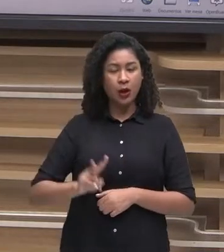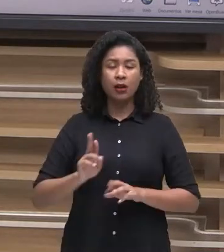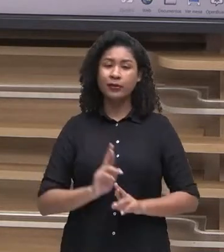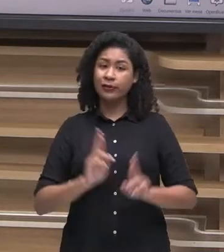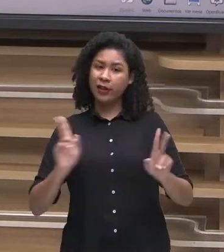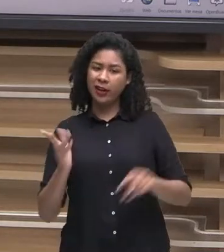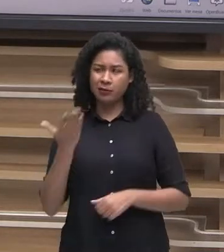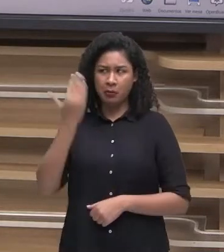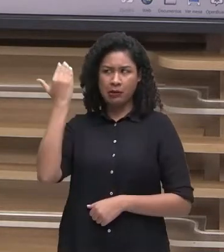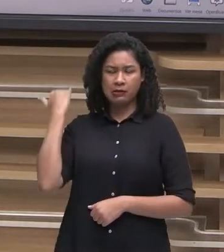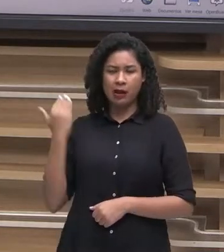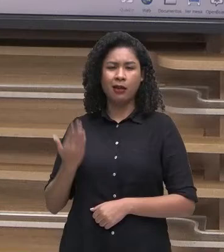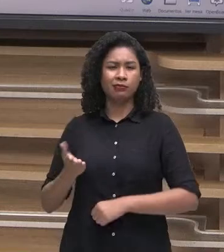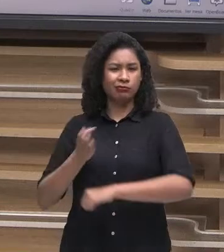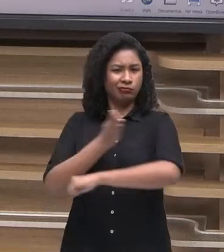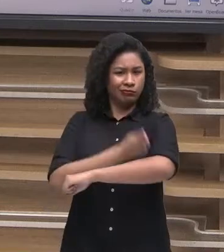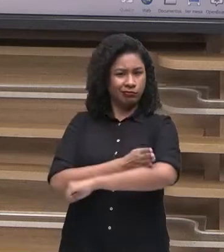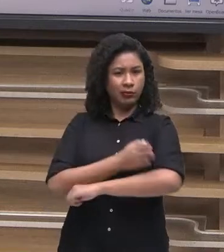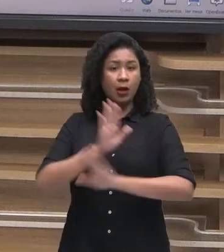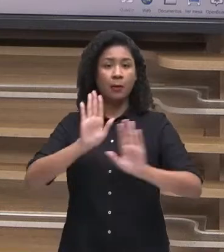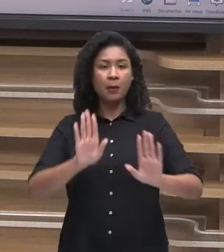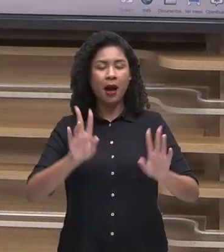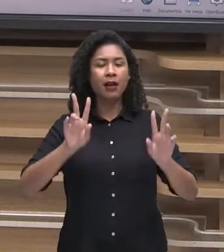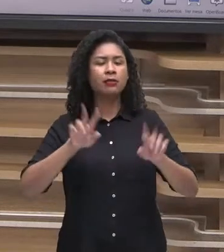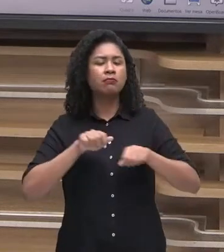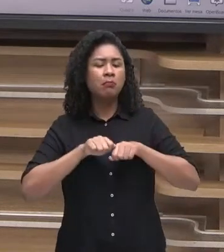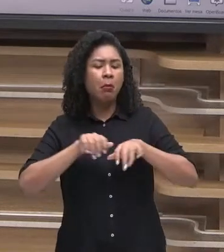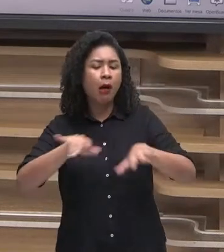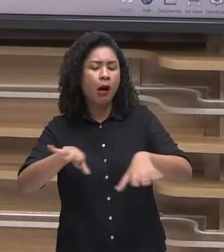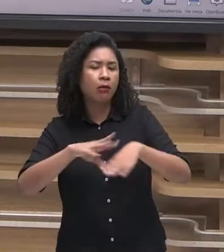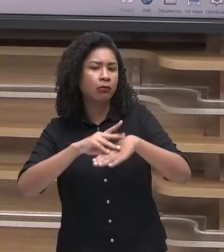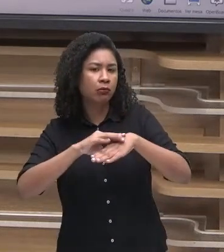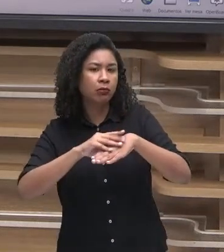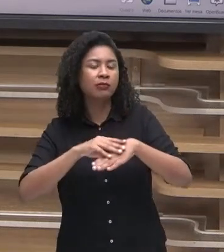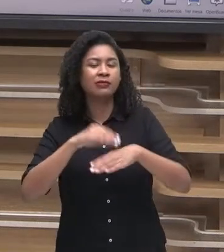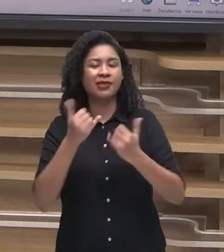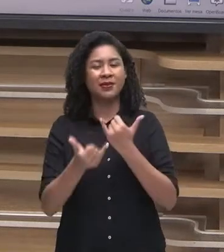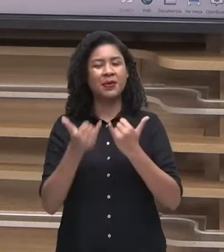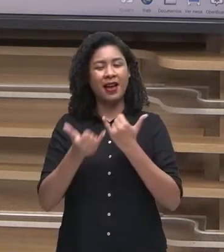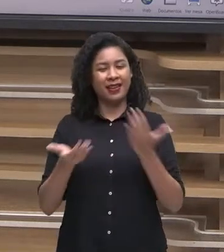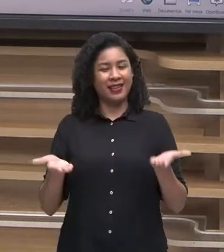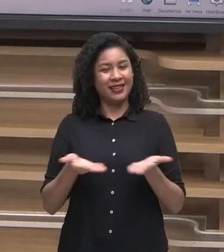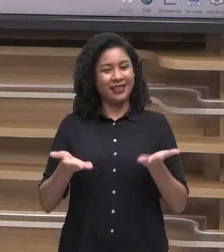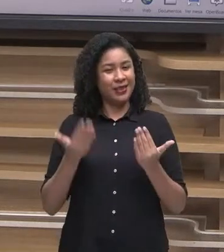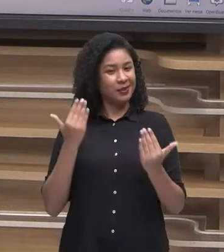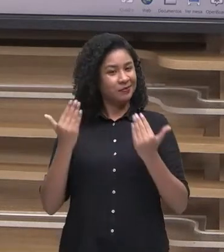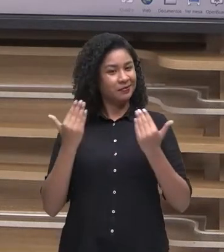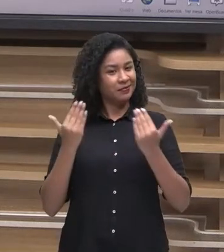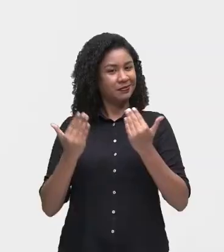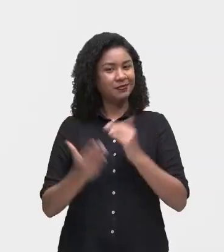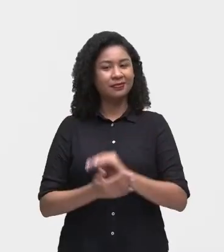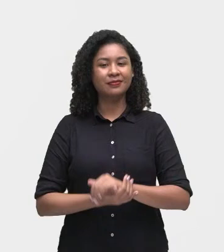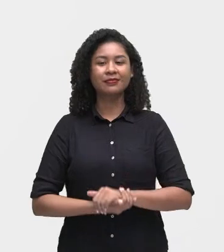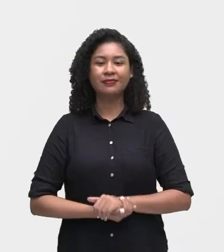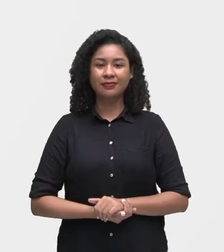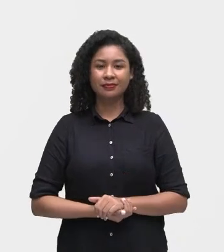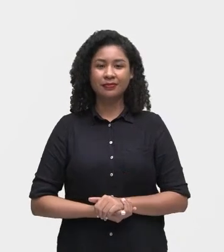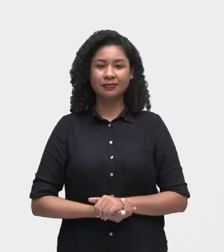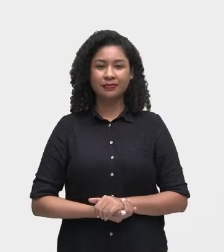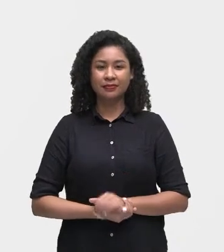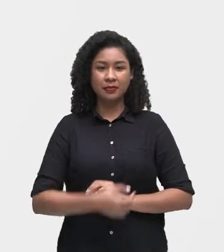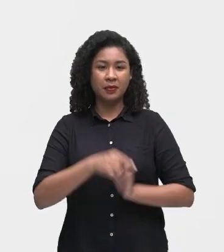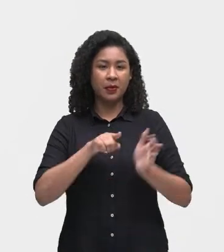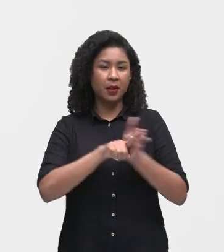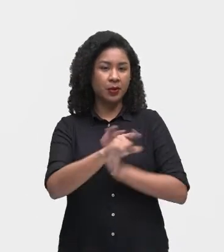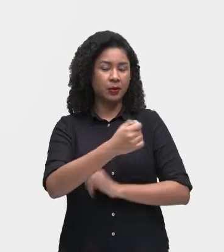mas a questão da pandemia é muito semelhante com o que a gente está vivendo nesse momento. Vamos à segunda questão. Vou dar um tempinho para